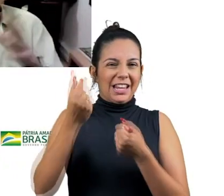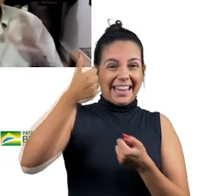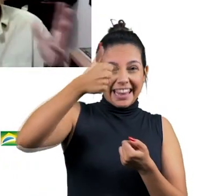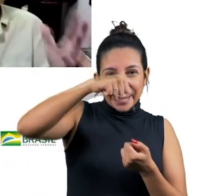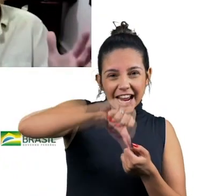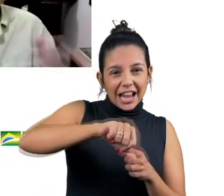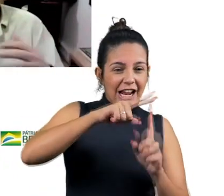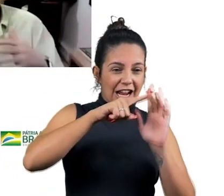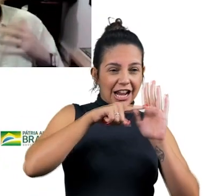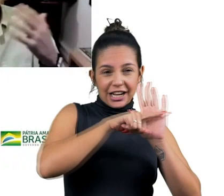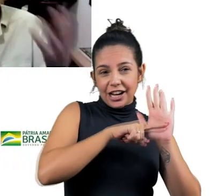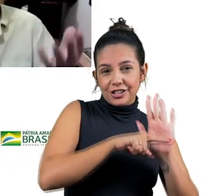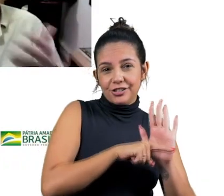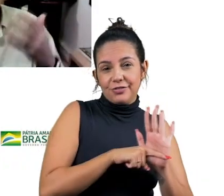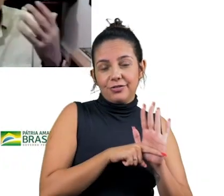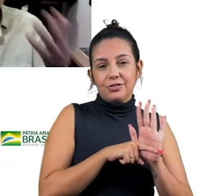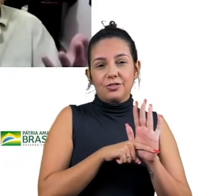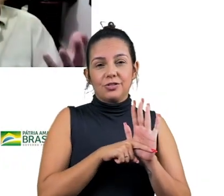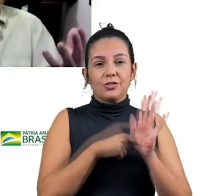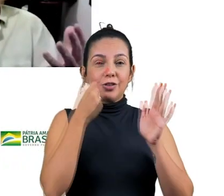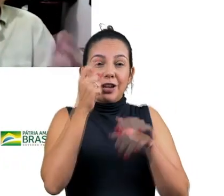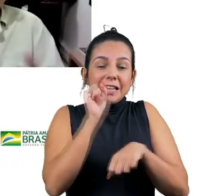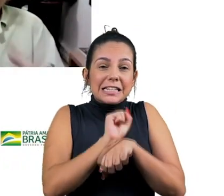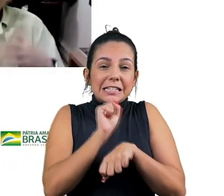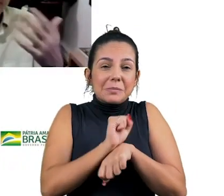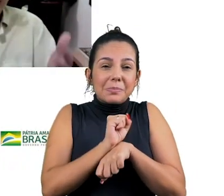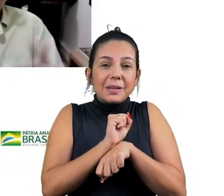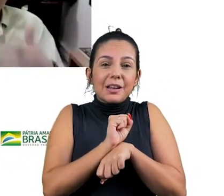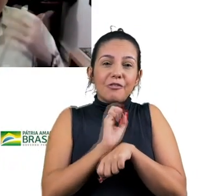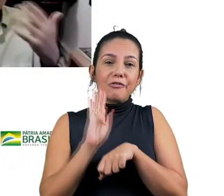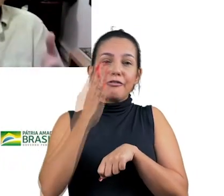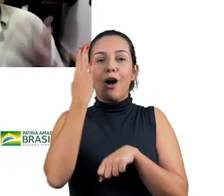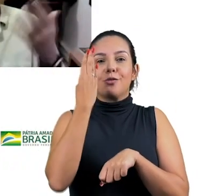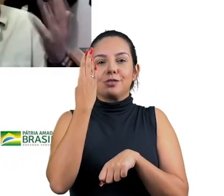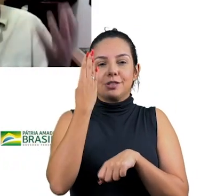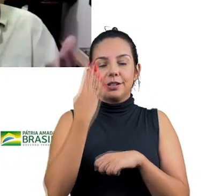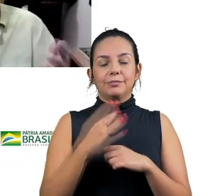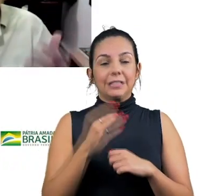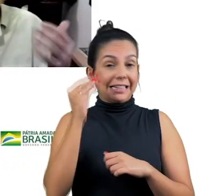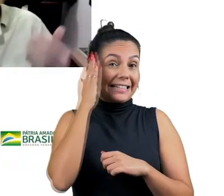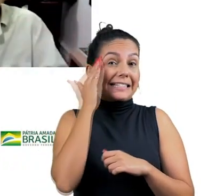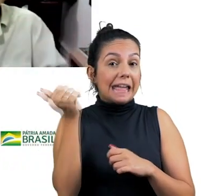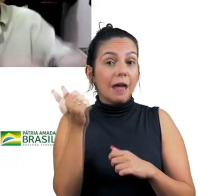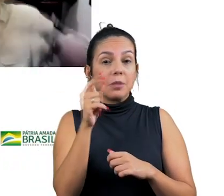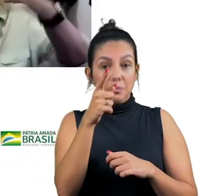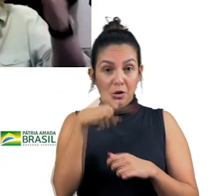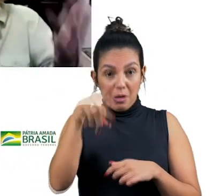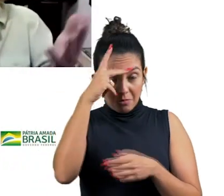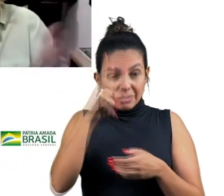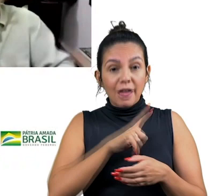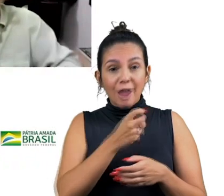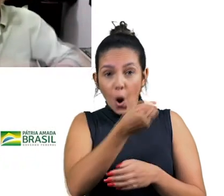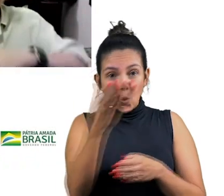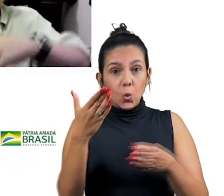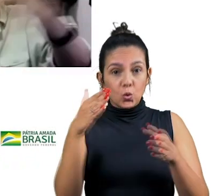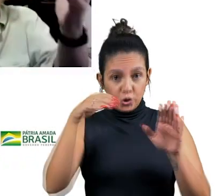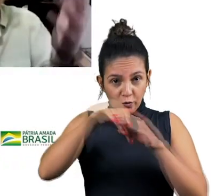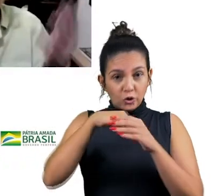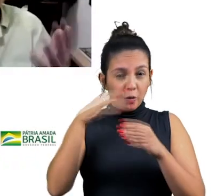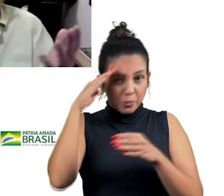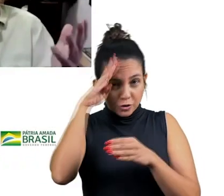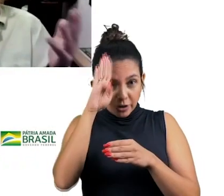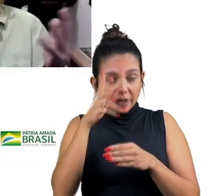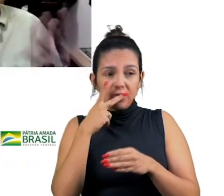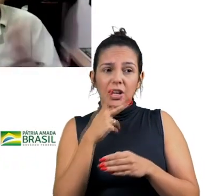negativos e outros simplesmente assim, uma esperança vã de que, caramba, quem sabe, é tão extremo isso aí